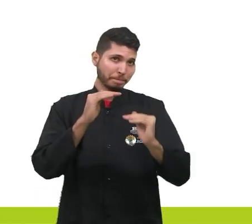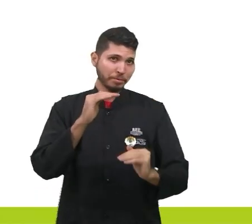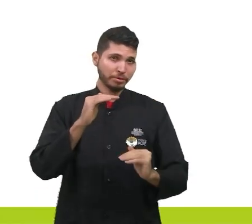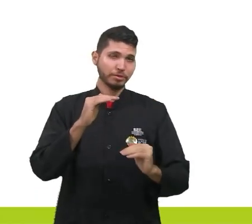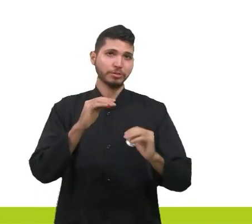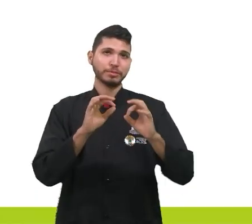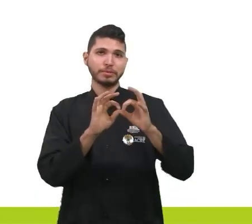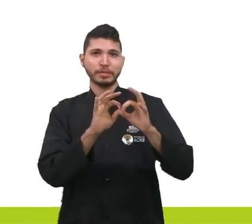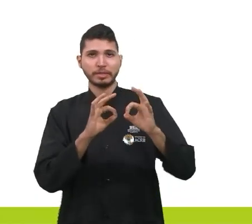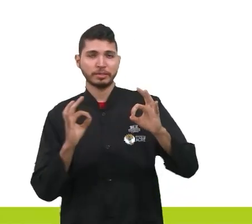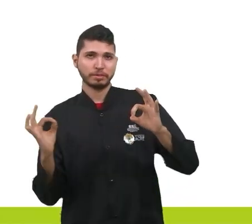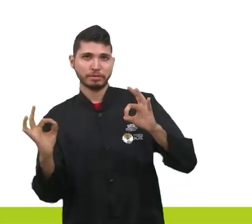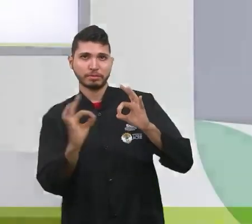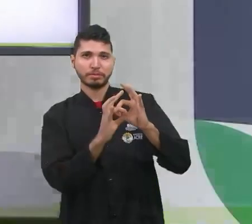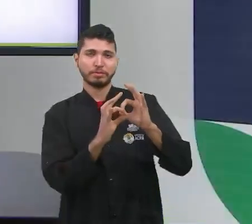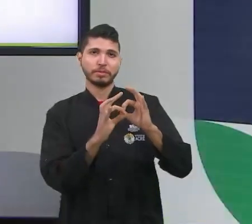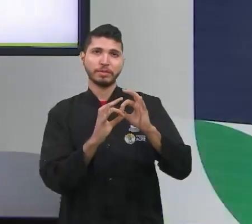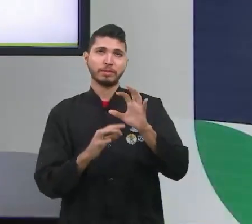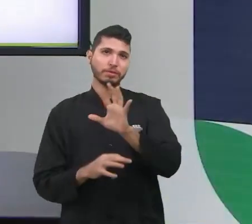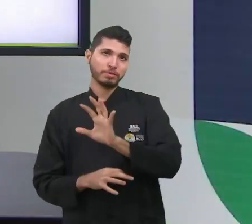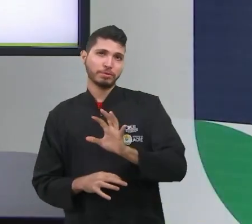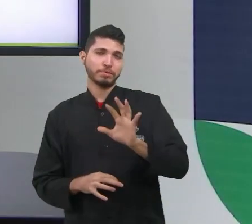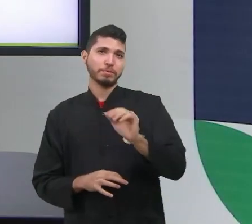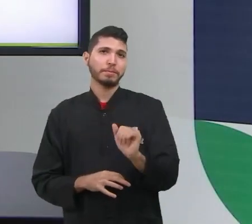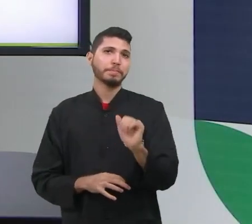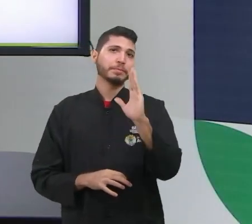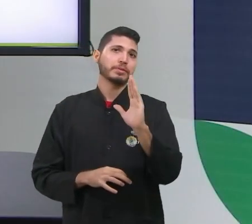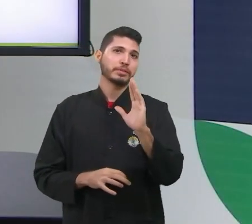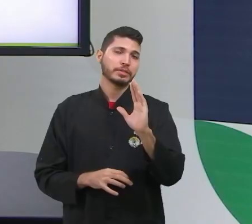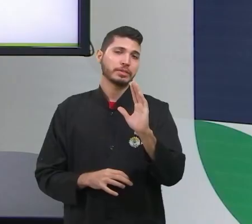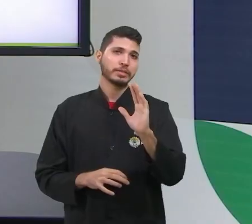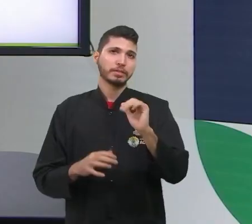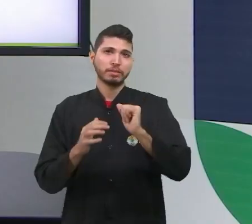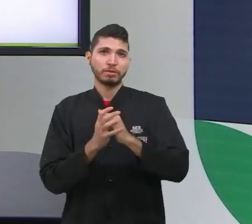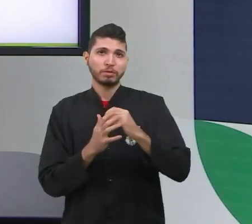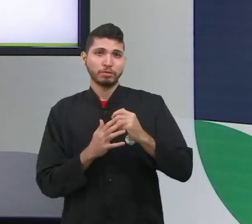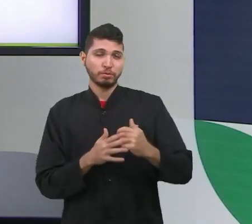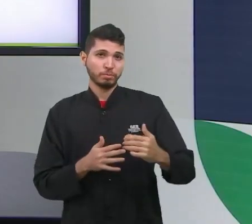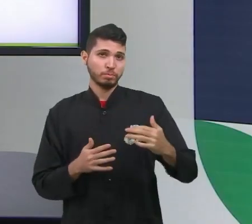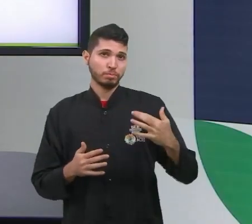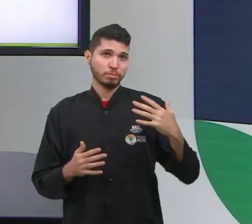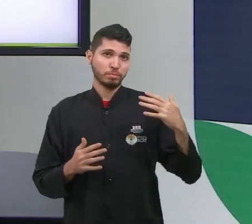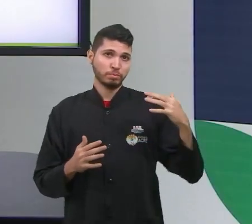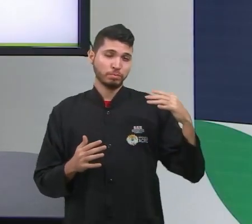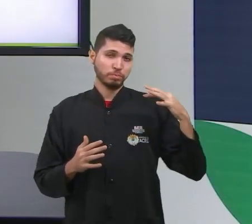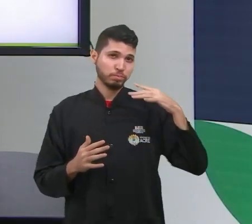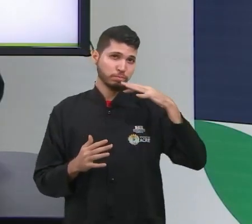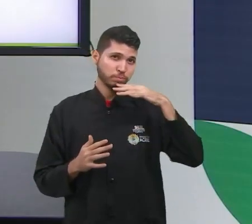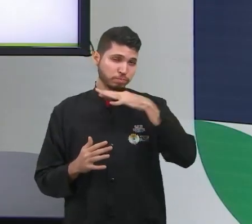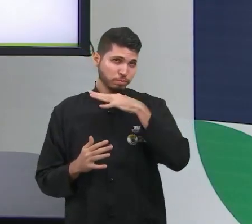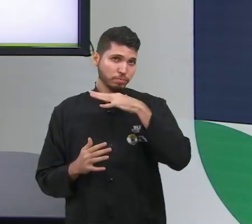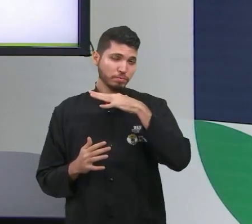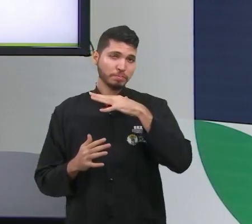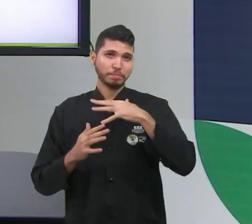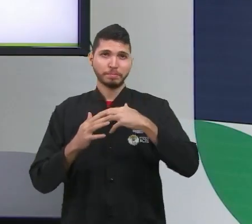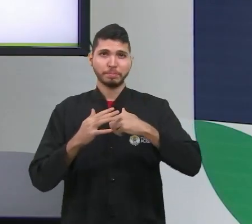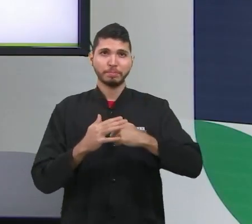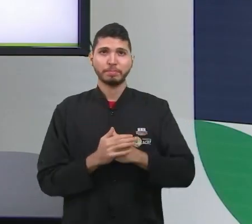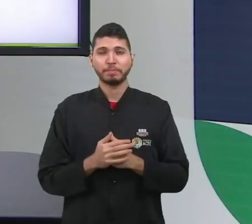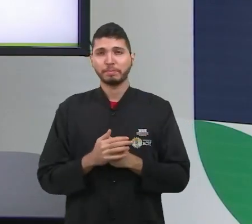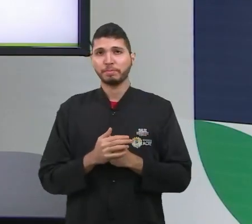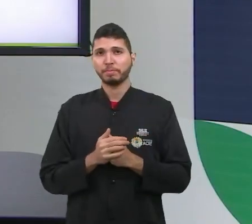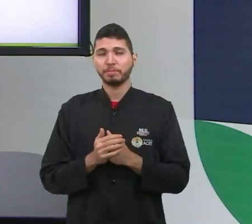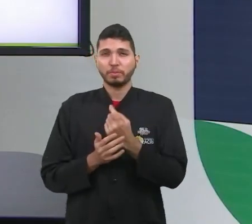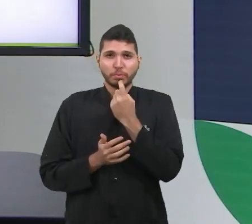a região mais quente da superfície terrestre. Lembrando que essa é a região que fica aí próximo à linha